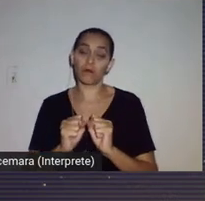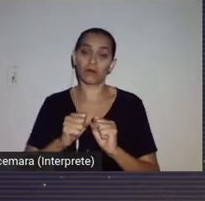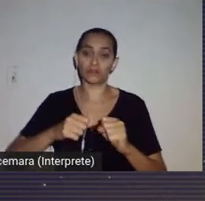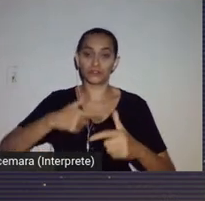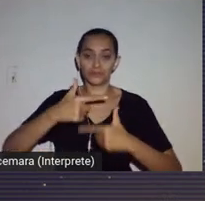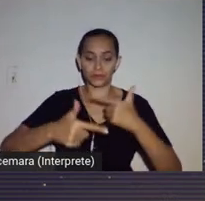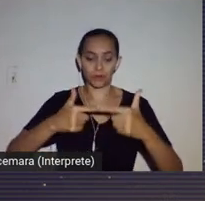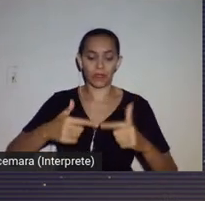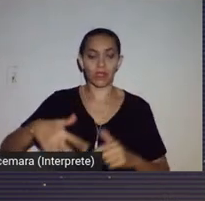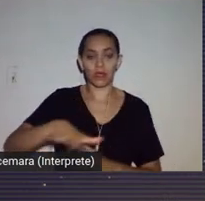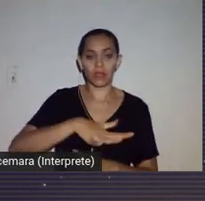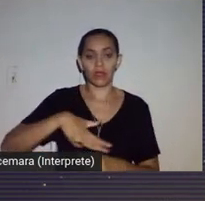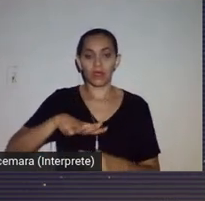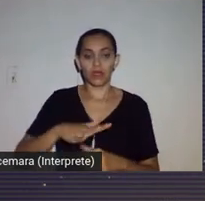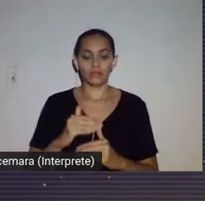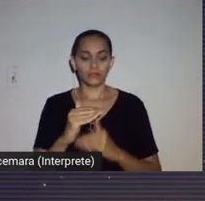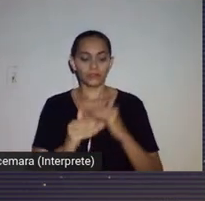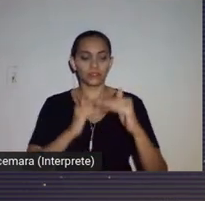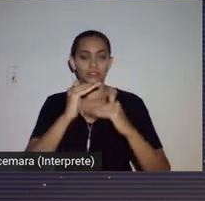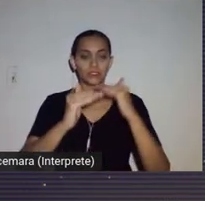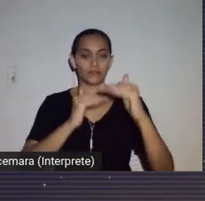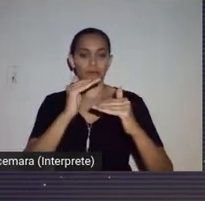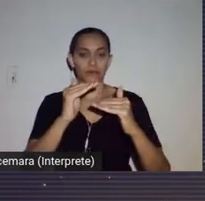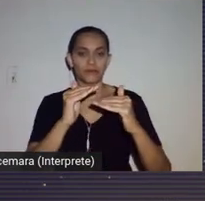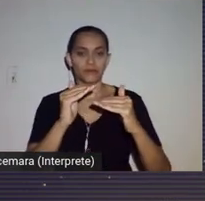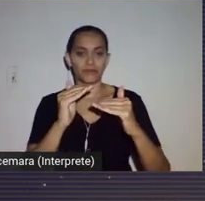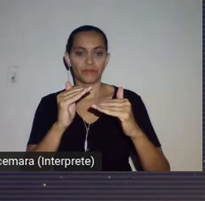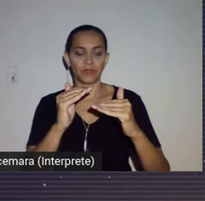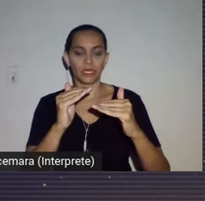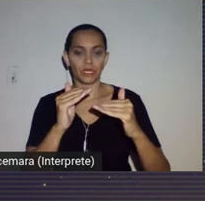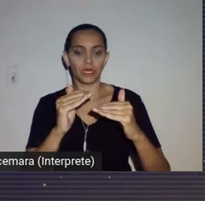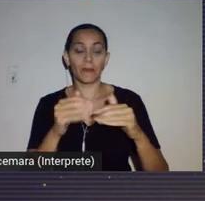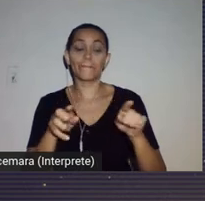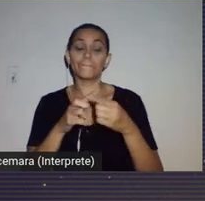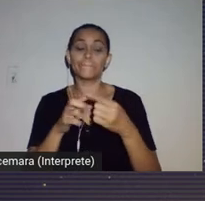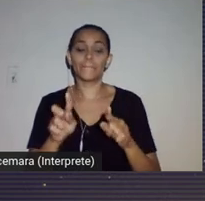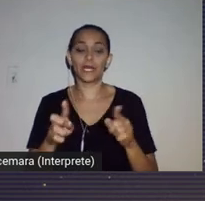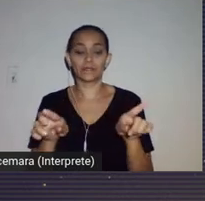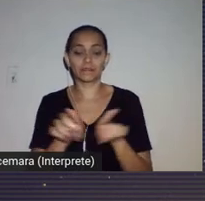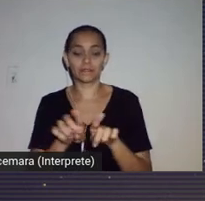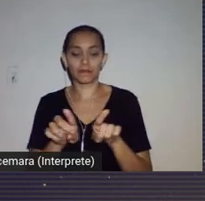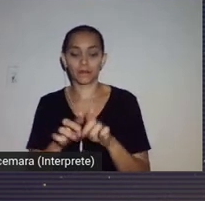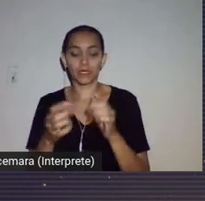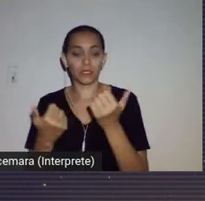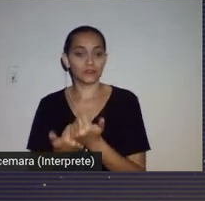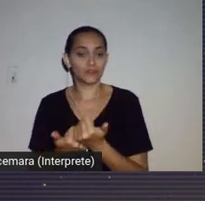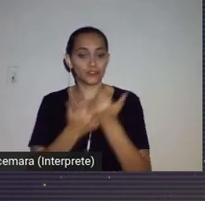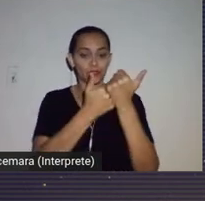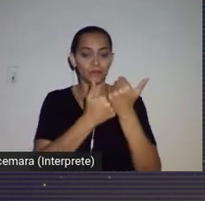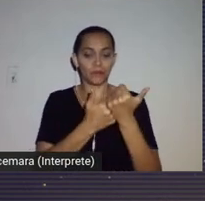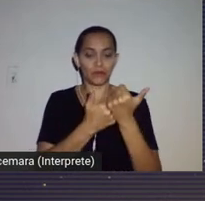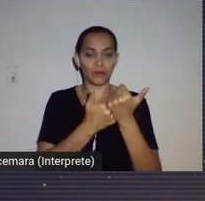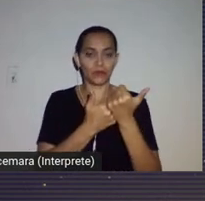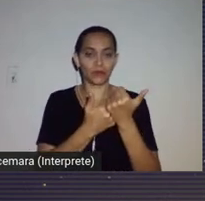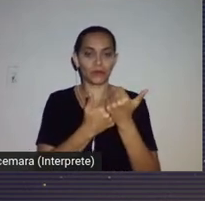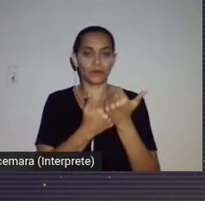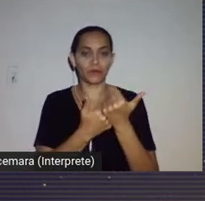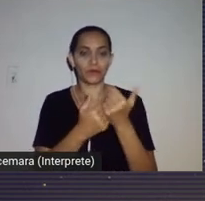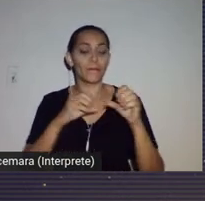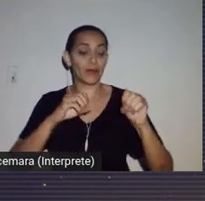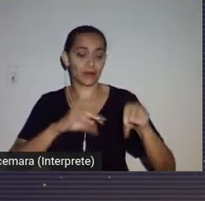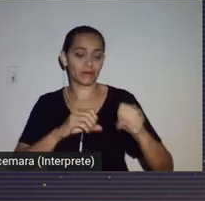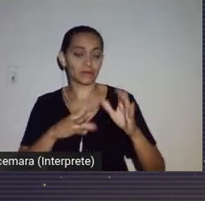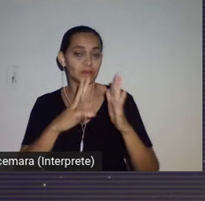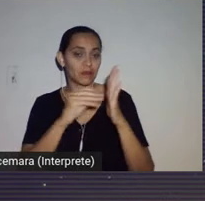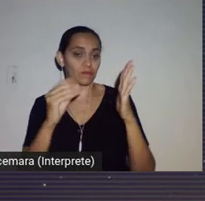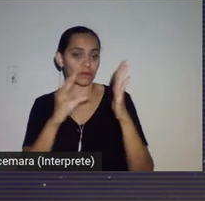desenvolver plataformas ou frameworks que lhe dê o suporte para fazer o treinamento de modelos, como também o próprio